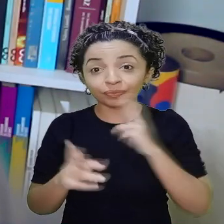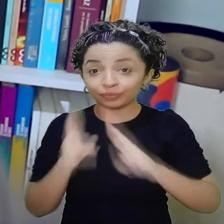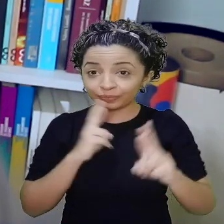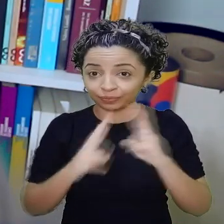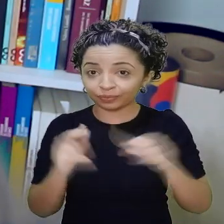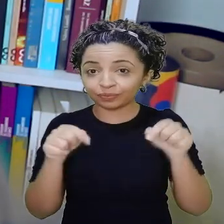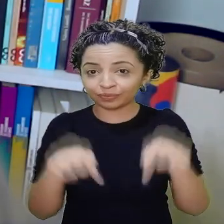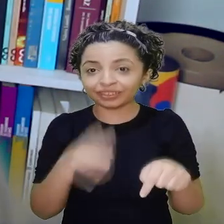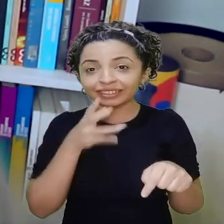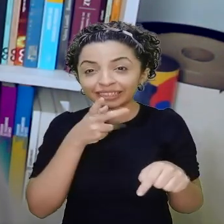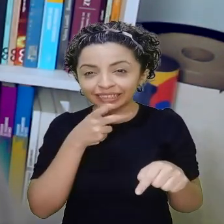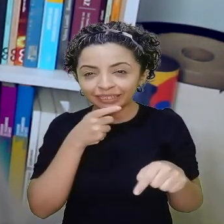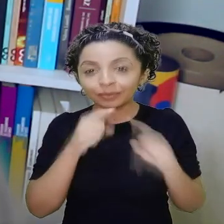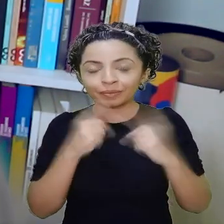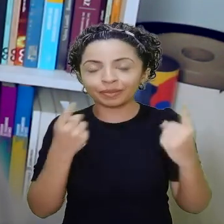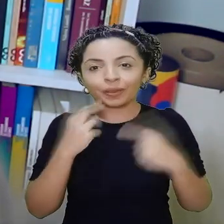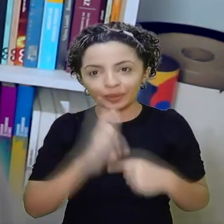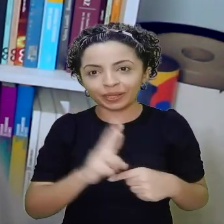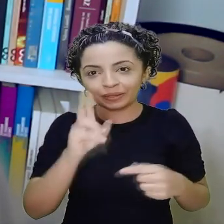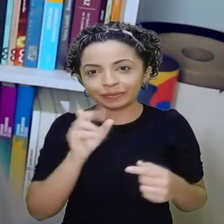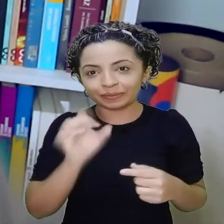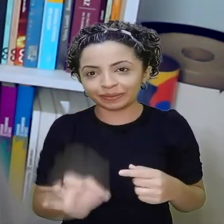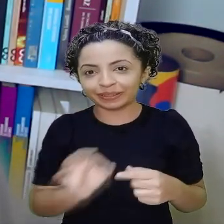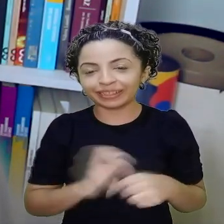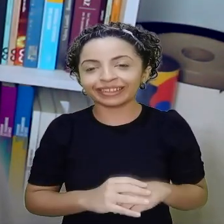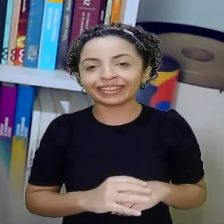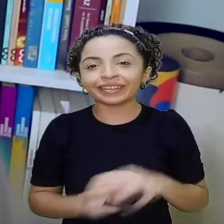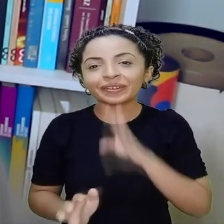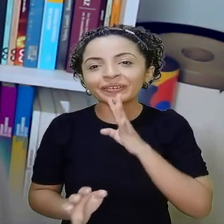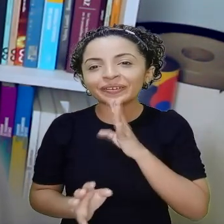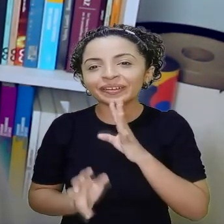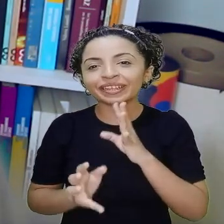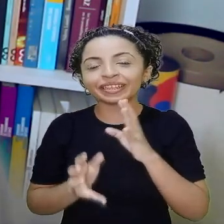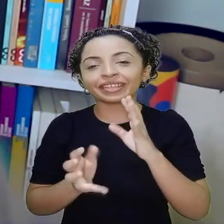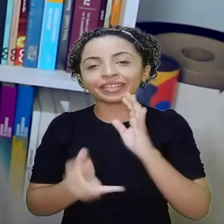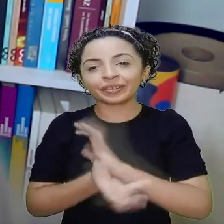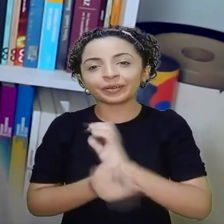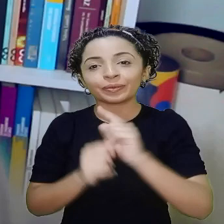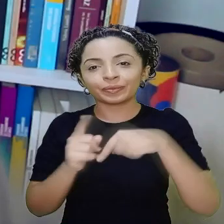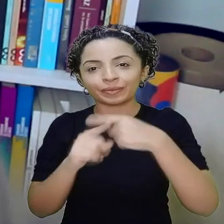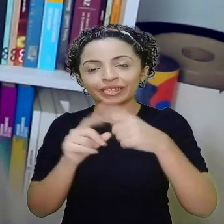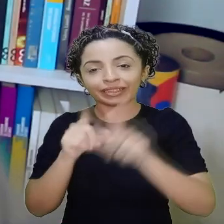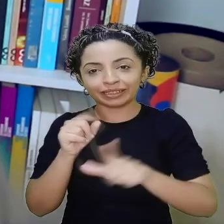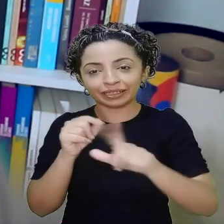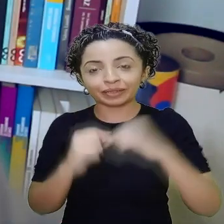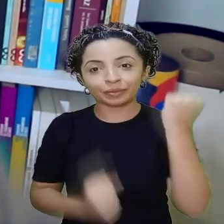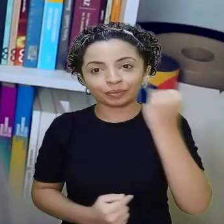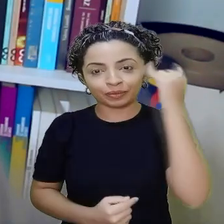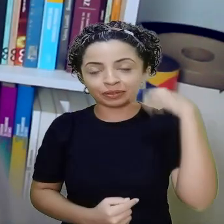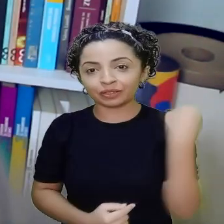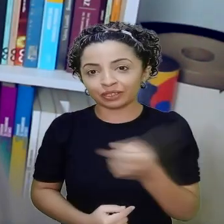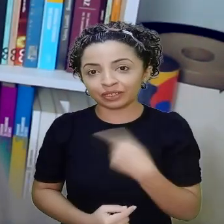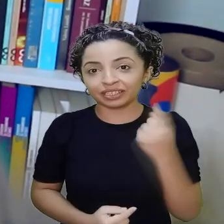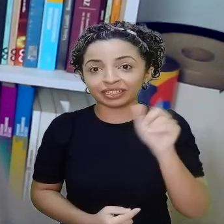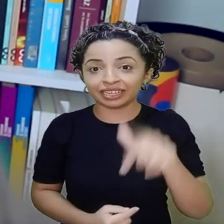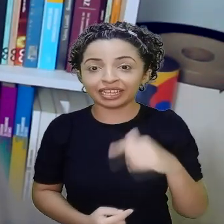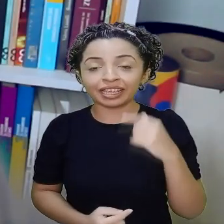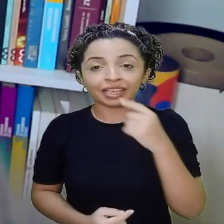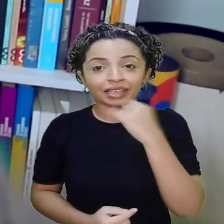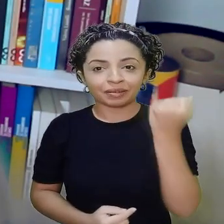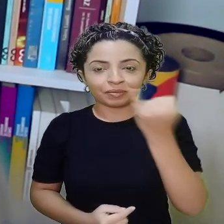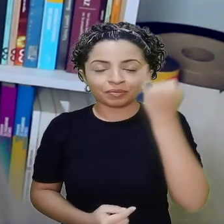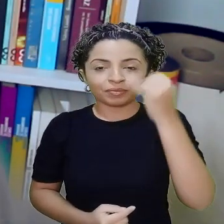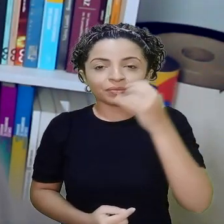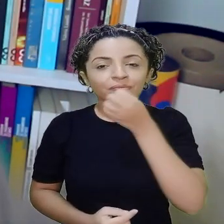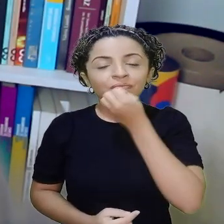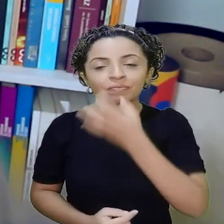leia aqui no canal. Eu sempre gosto das recomendações de vocês, e deixa o comentário que eu sempre respondo também. Posso demorar um pouquinho, mas sempre respondo.